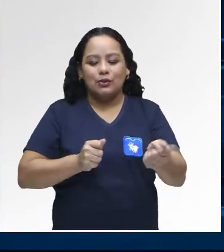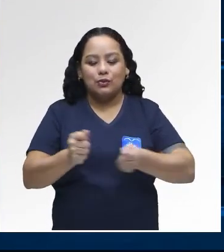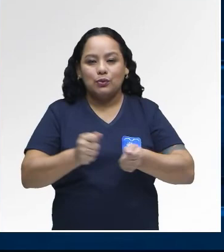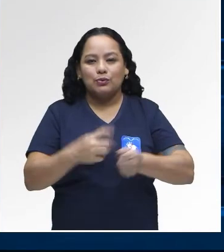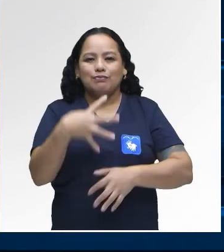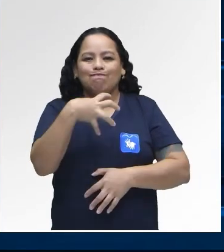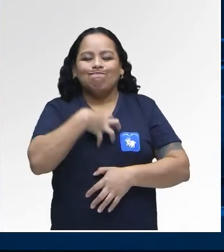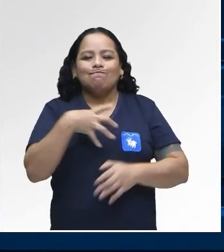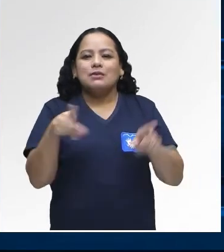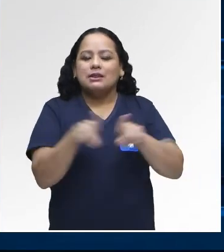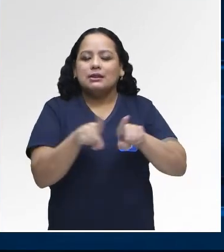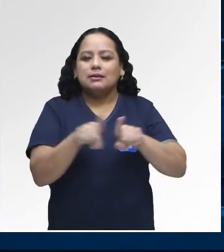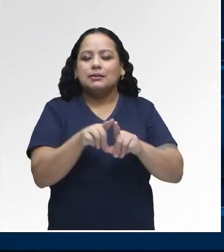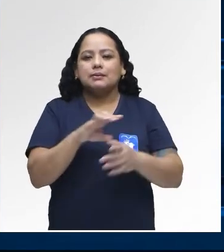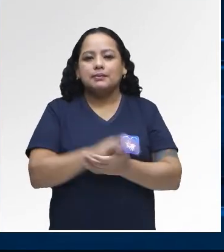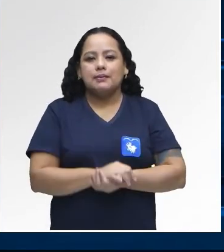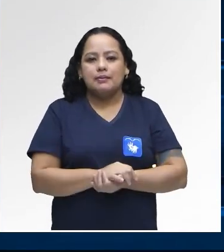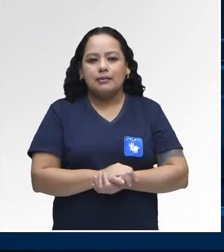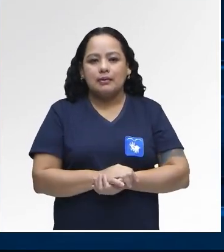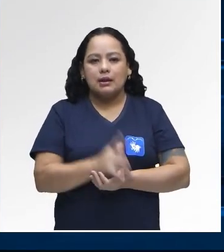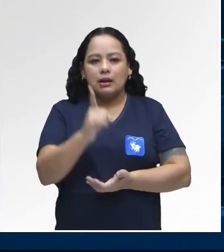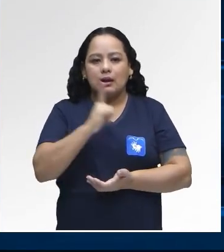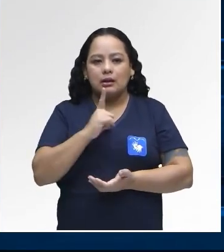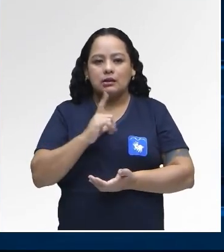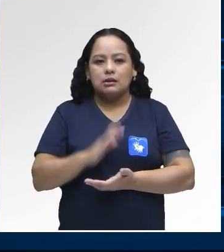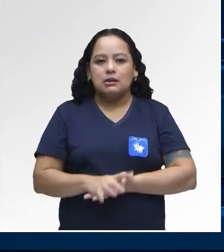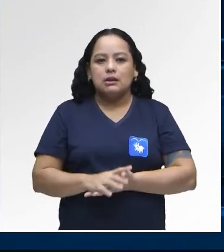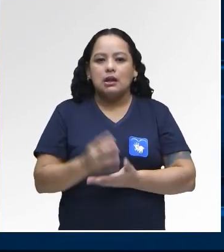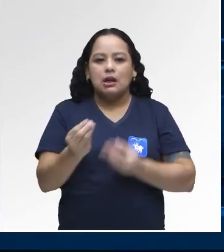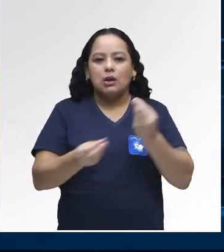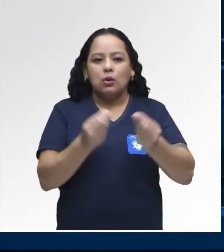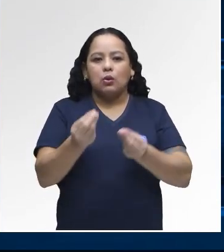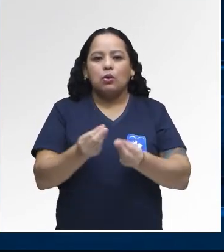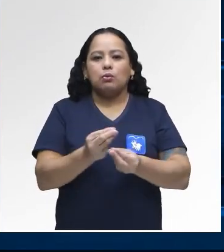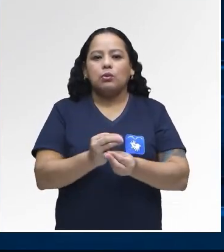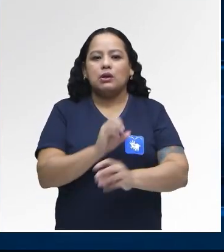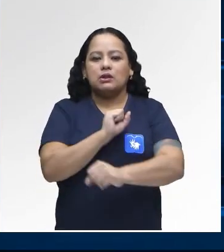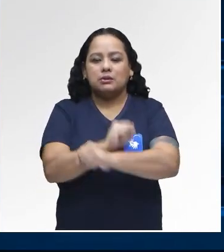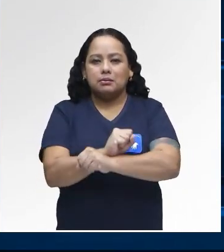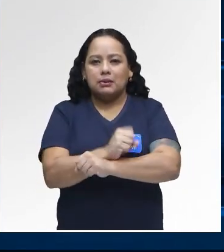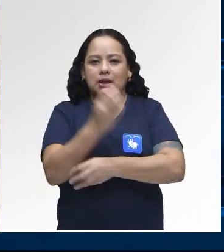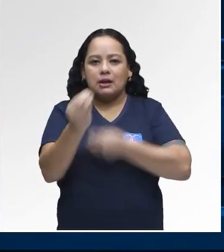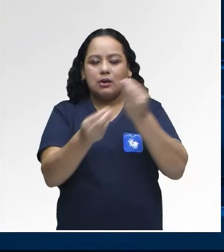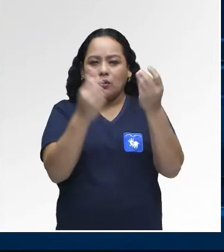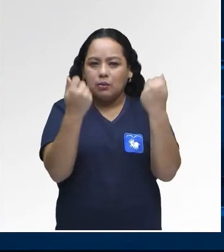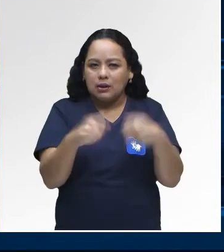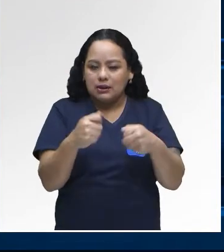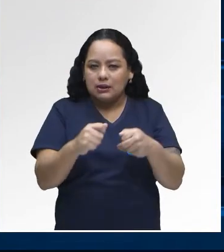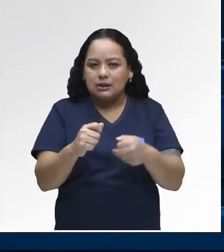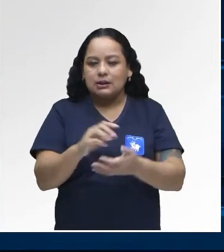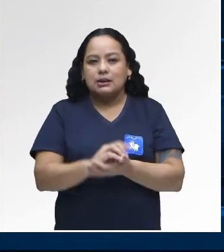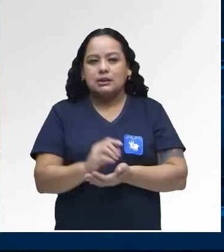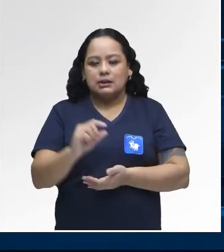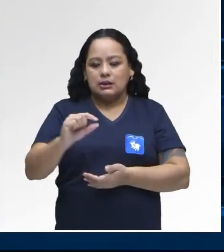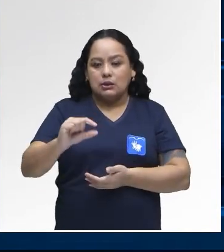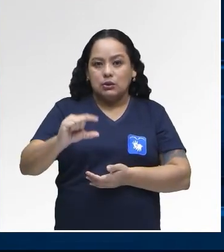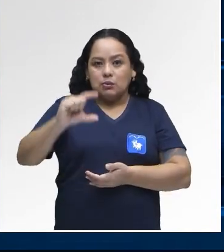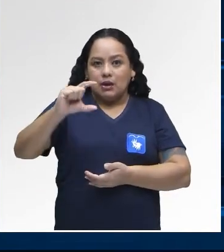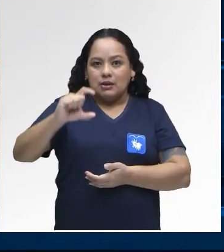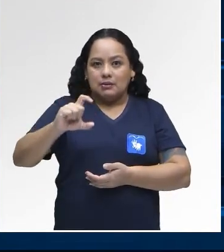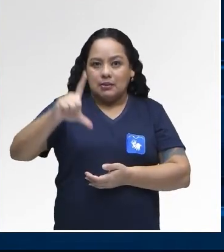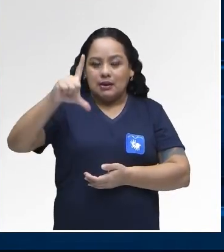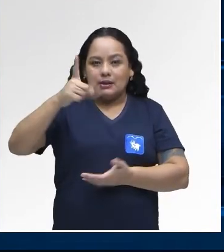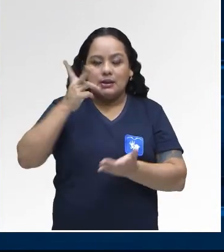também. Existe um aumento da tolerância, né, que são necessidades de doses maiores para atingir o